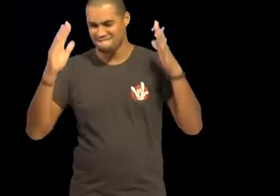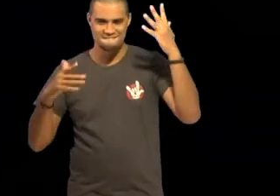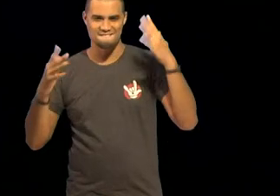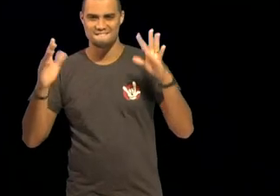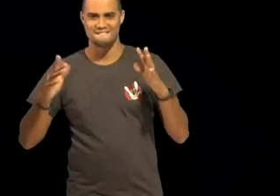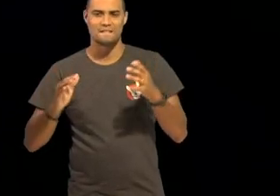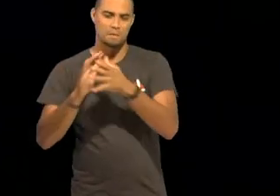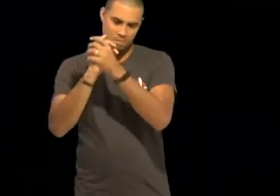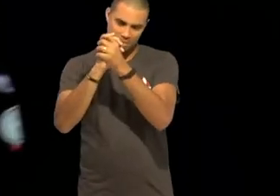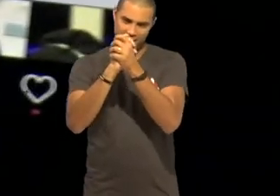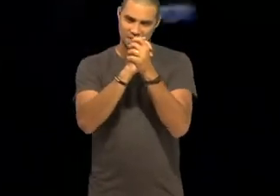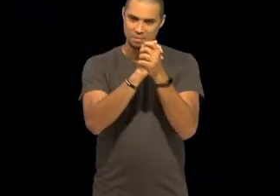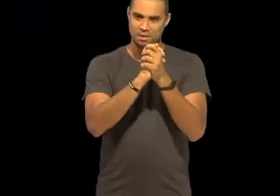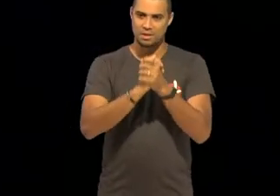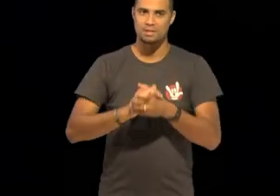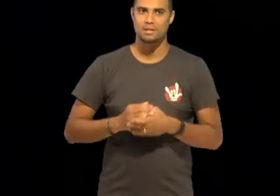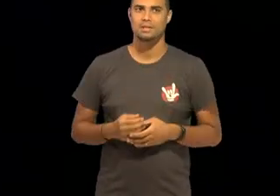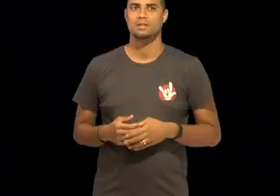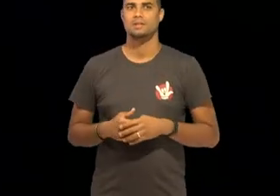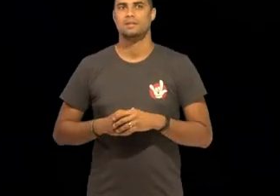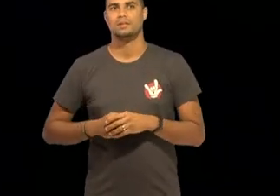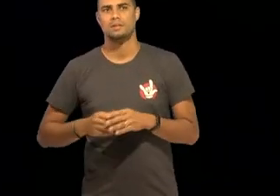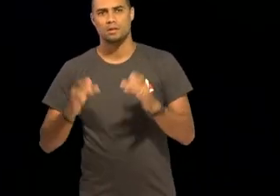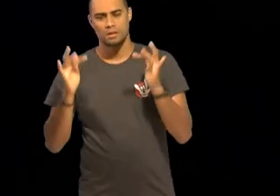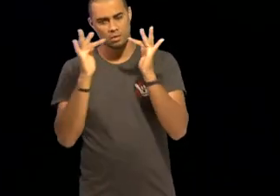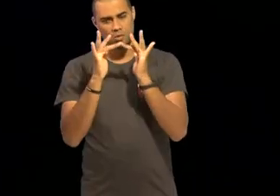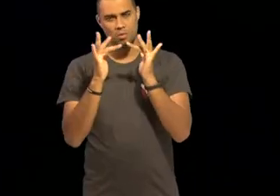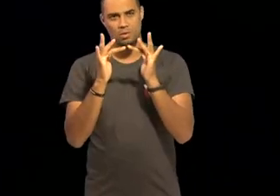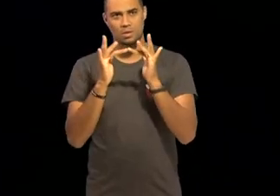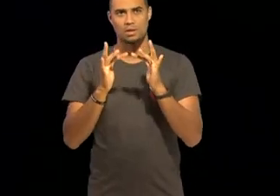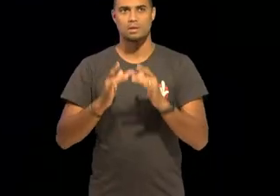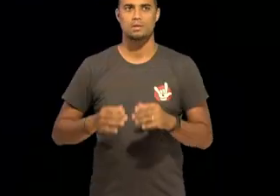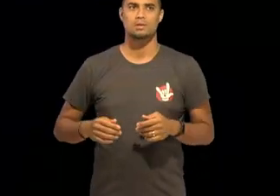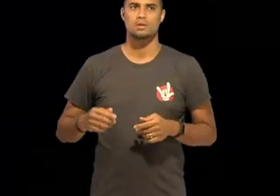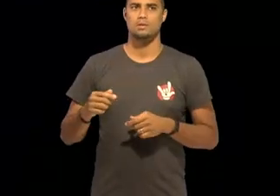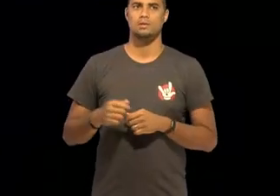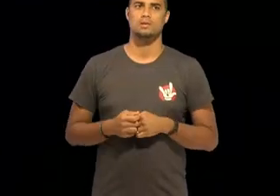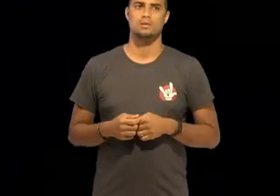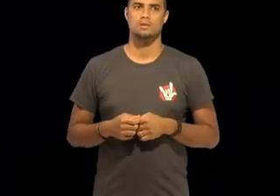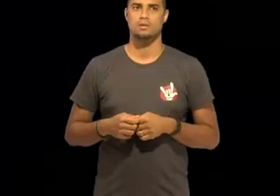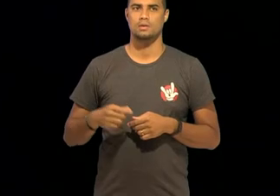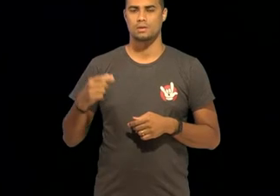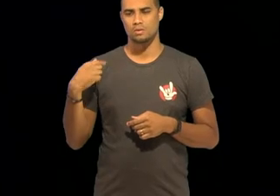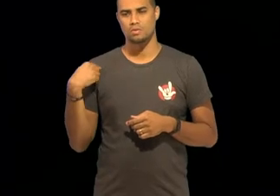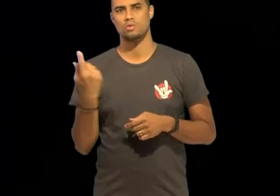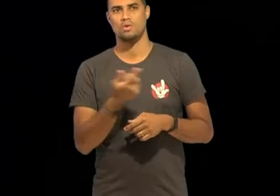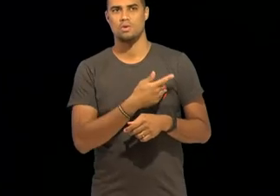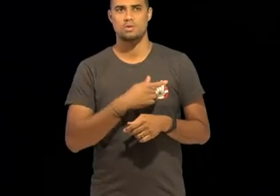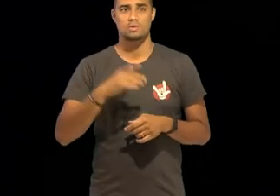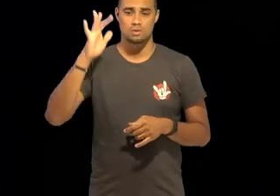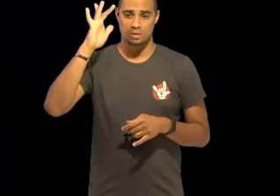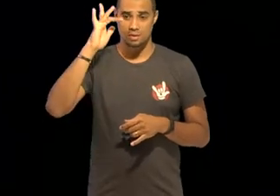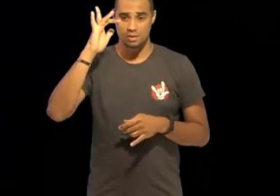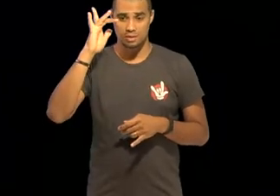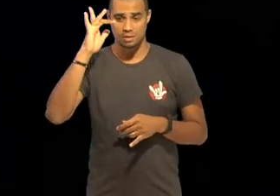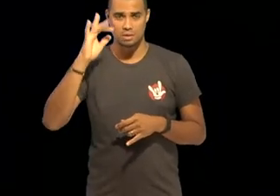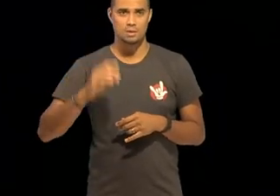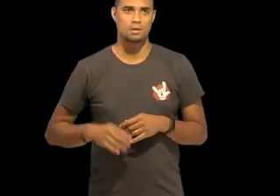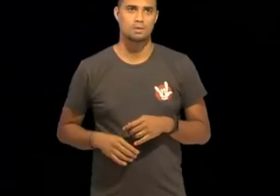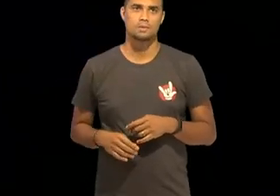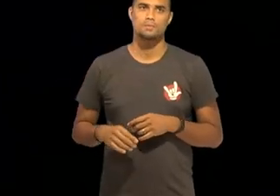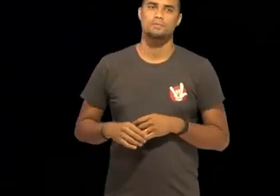Parabéns, GC Lima. Entre em contato com a gente através do nosso Instagram, lá no Ermelino, no